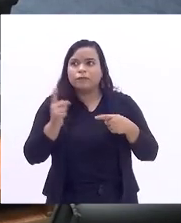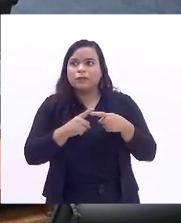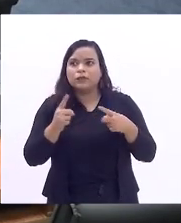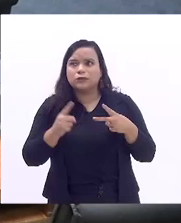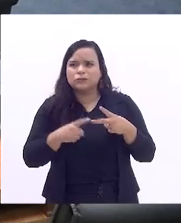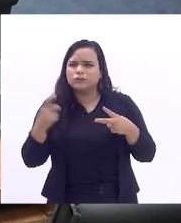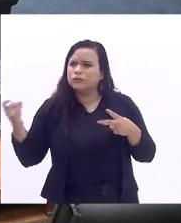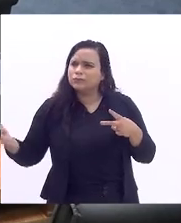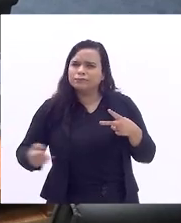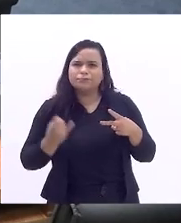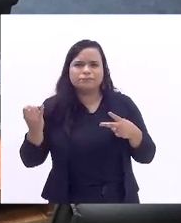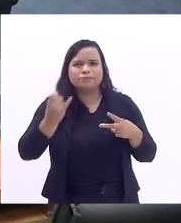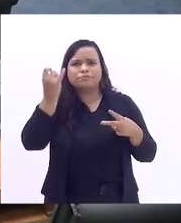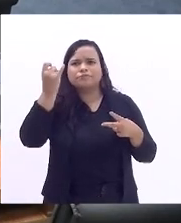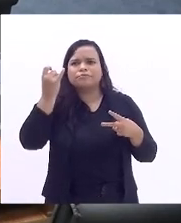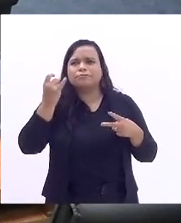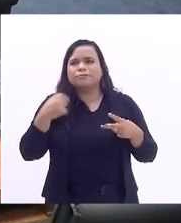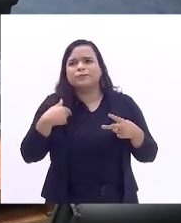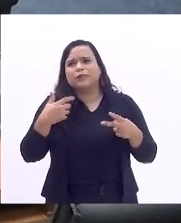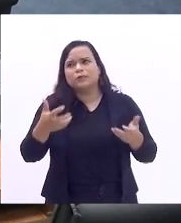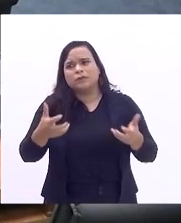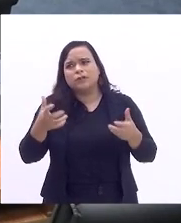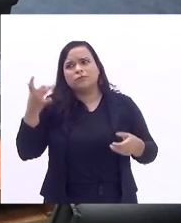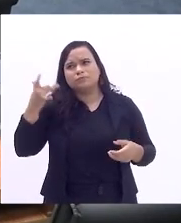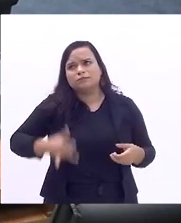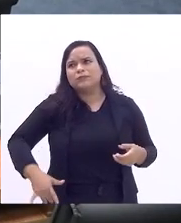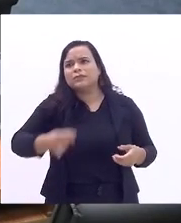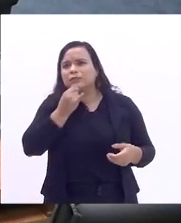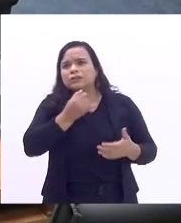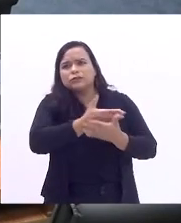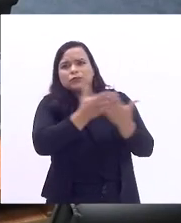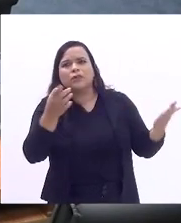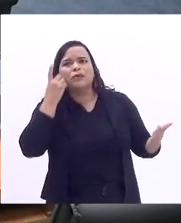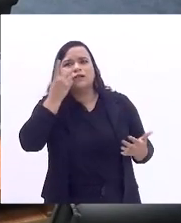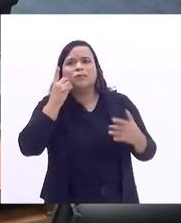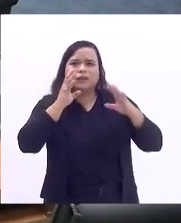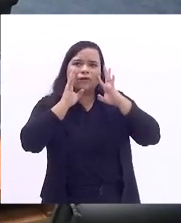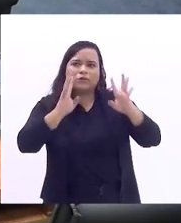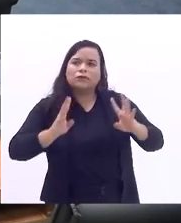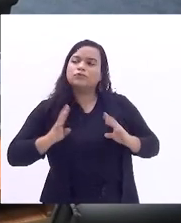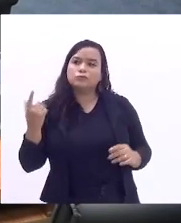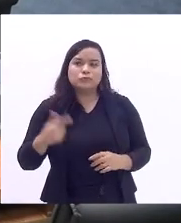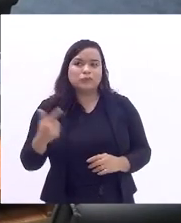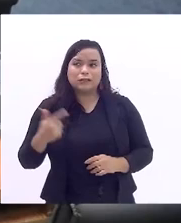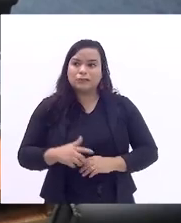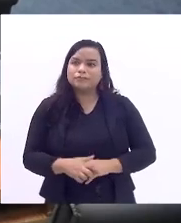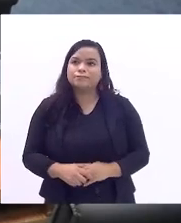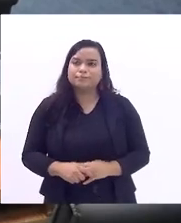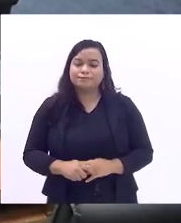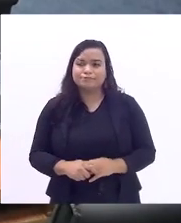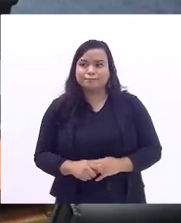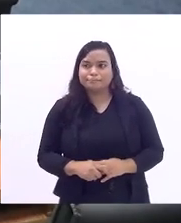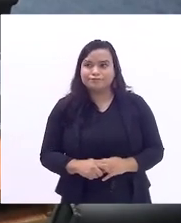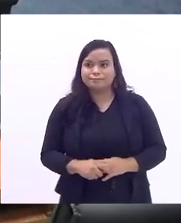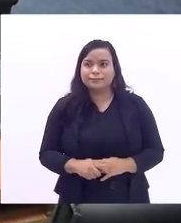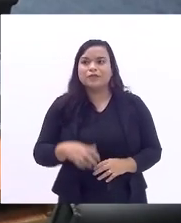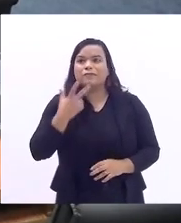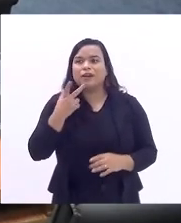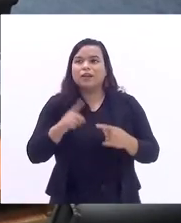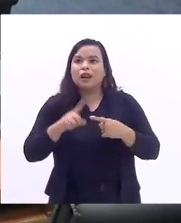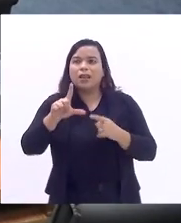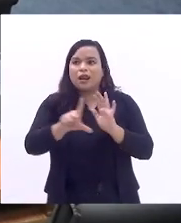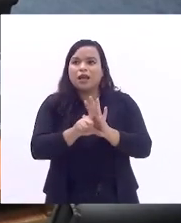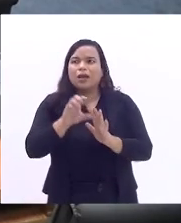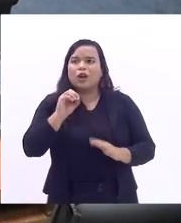coisas extremamente importantes e aqui é o que regulamentar que os senhores deputados não tiveram atenção falei da lei orgânica